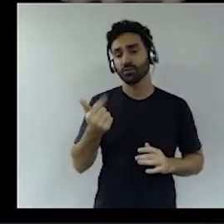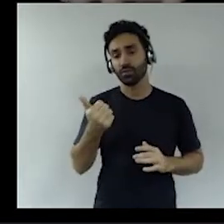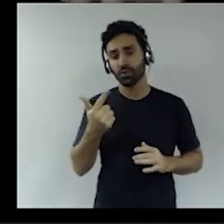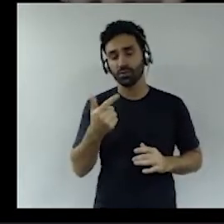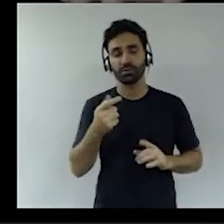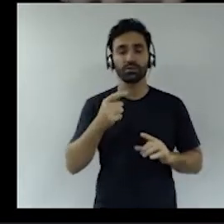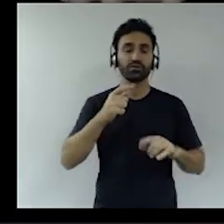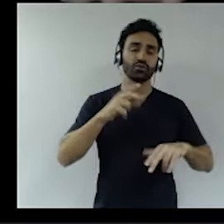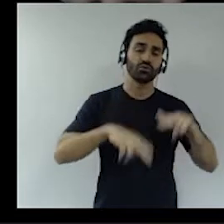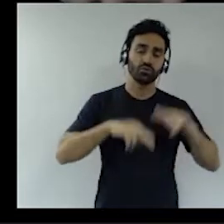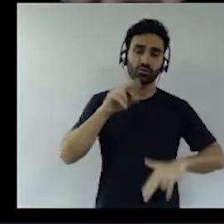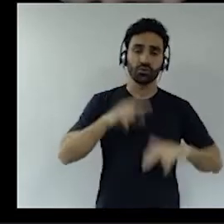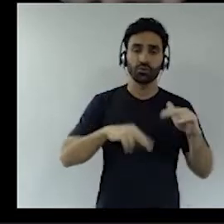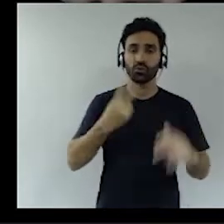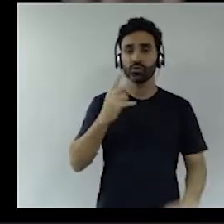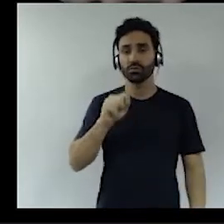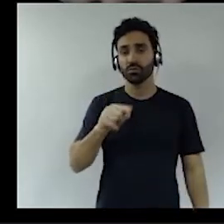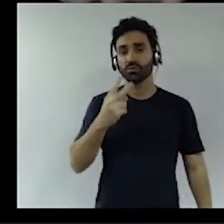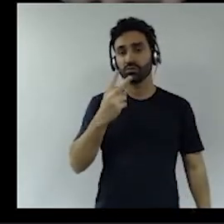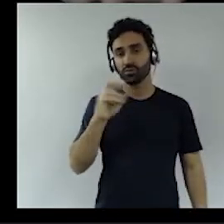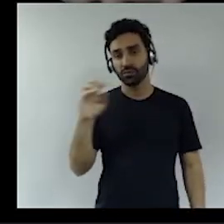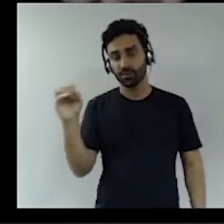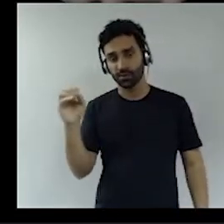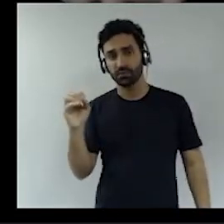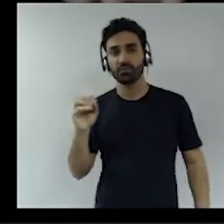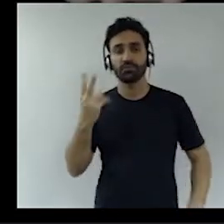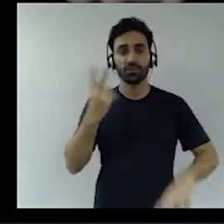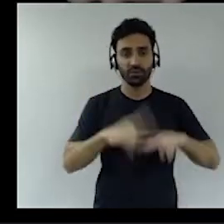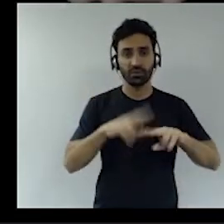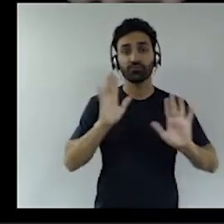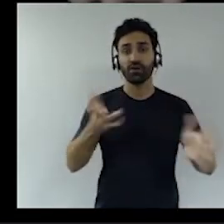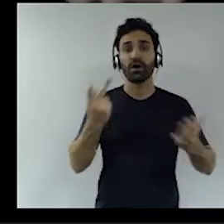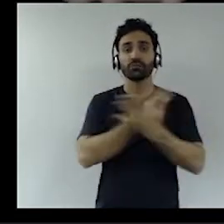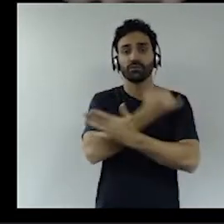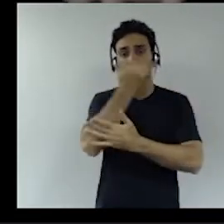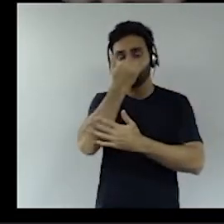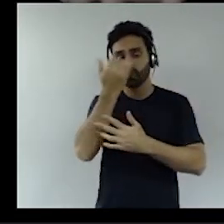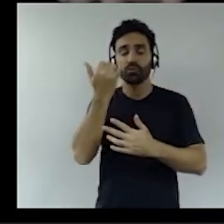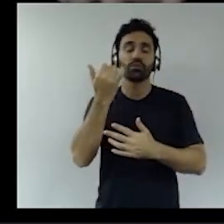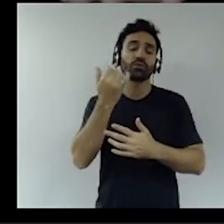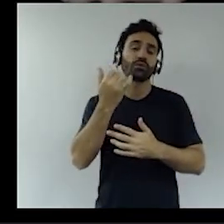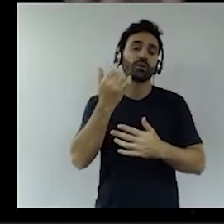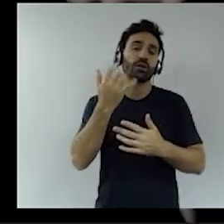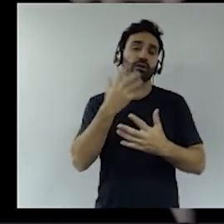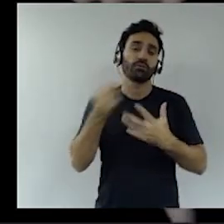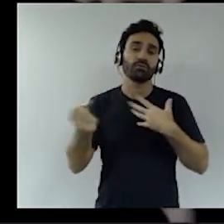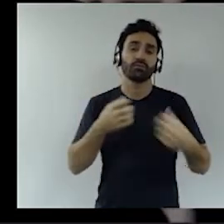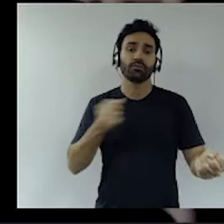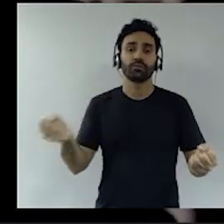de 2.200 prisioneiros já haviam sido contaminados. Tivemos um efeito